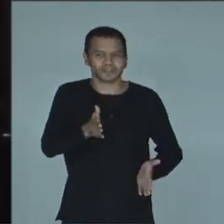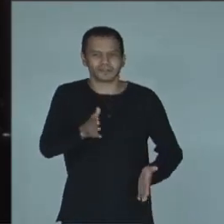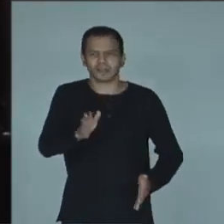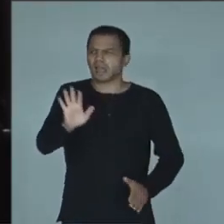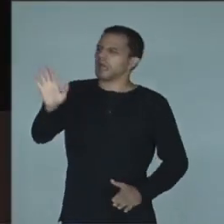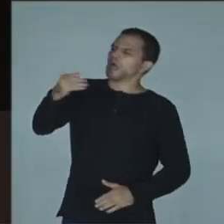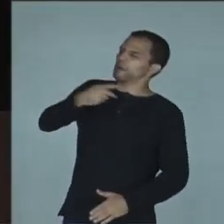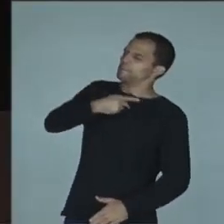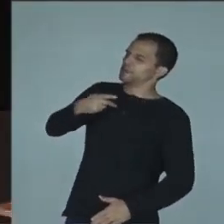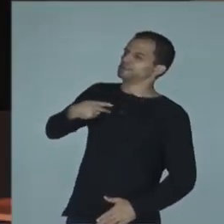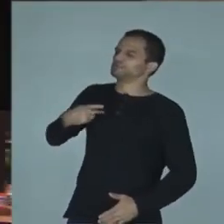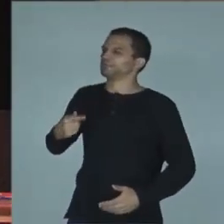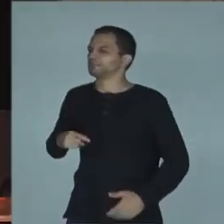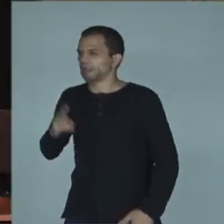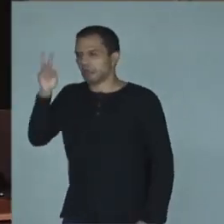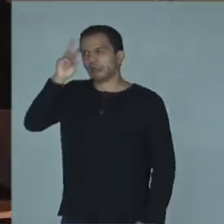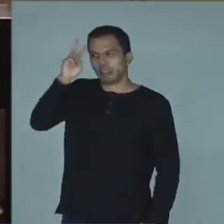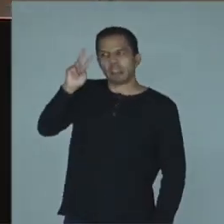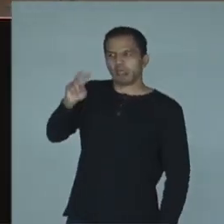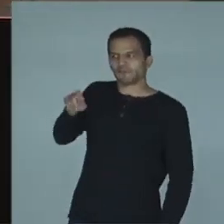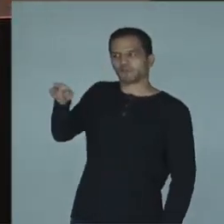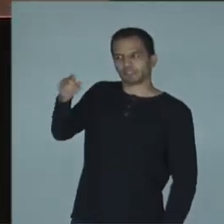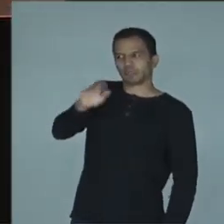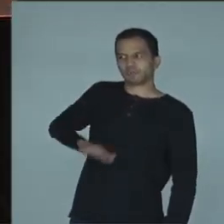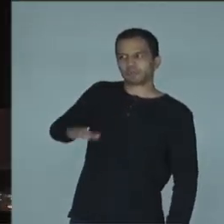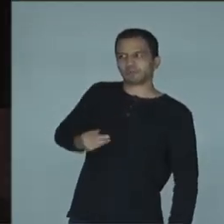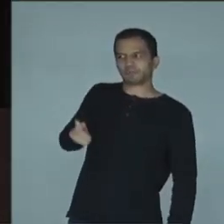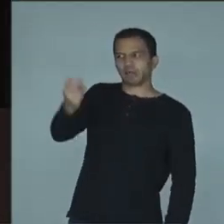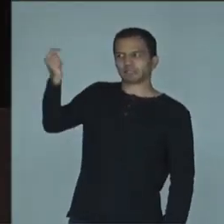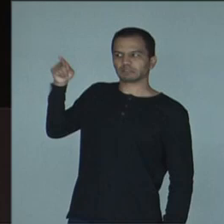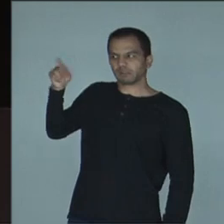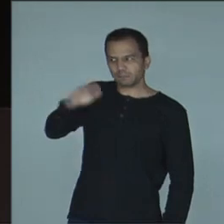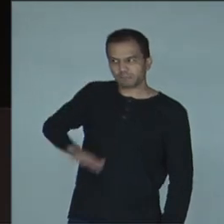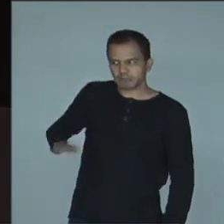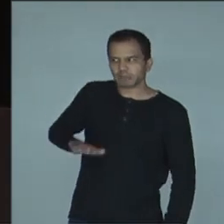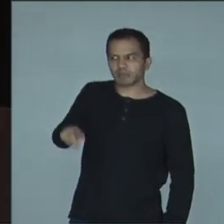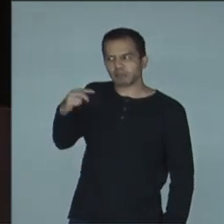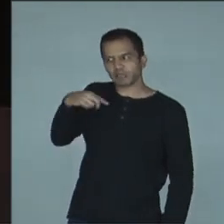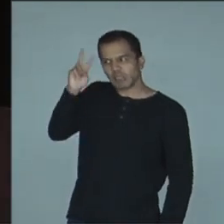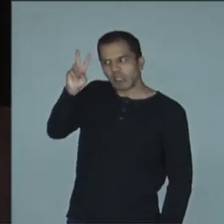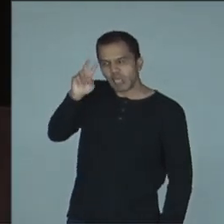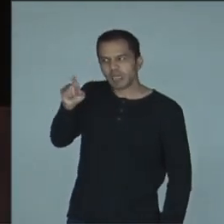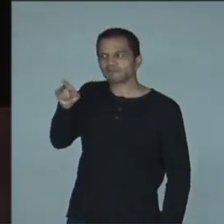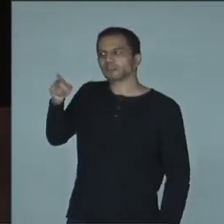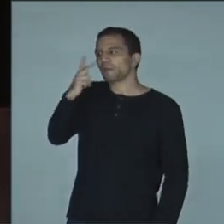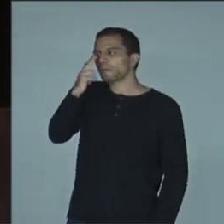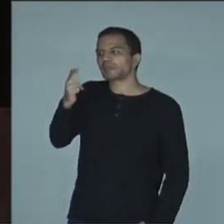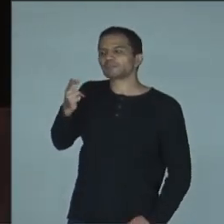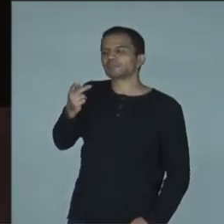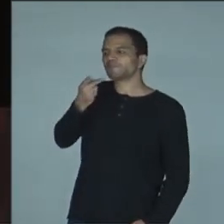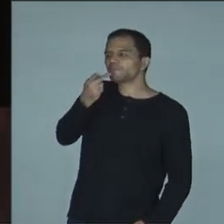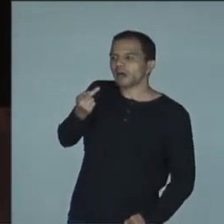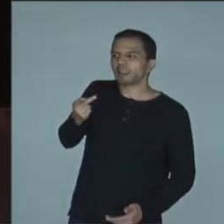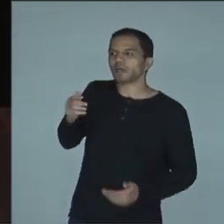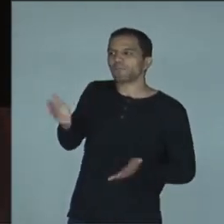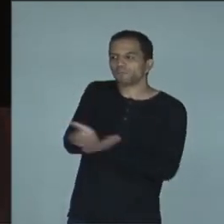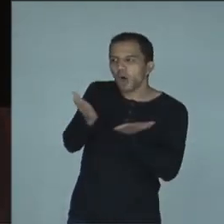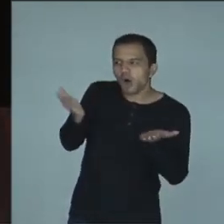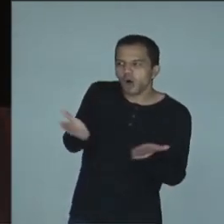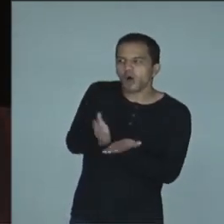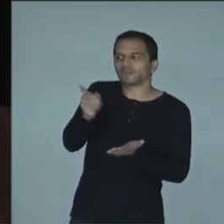pastor tá lembrando até Infância em tu tá falando da da